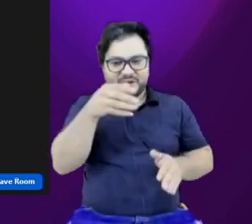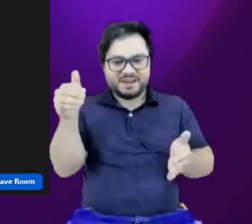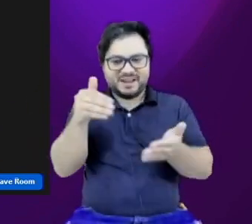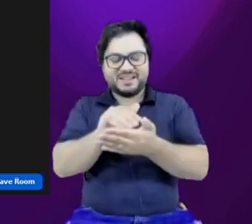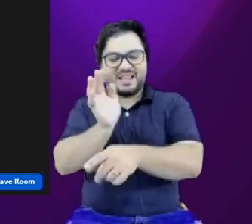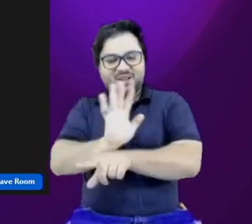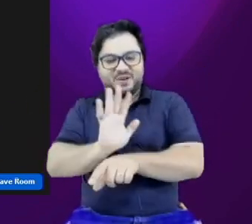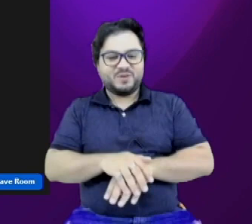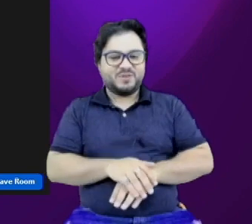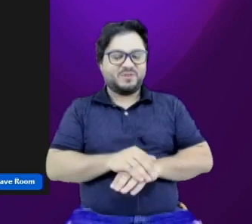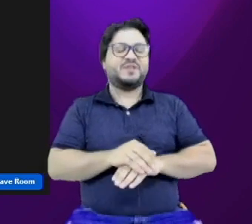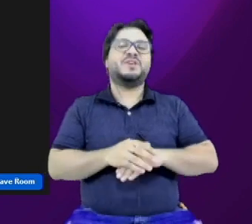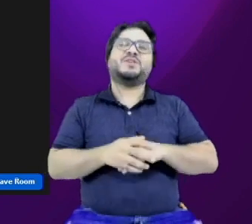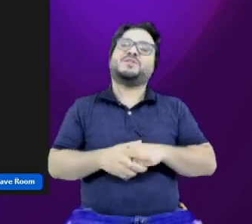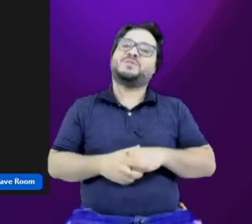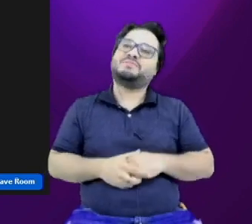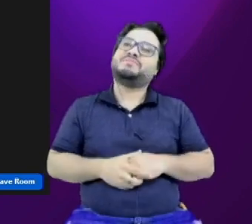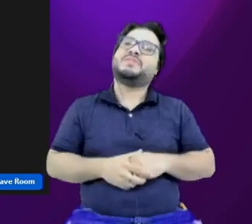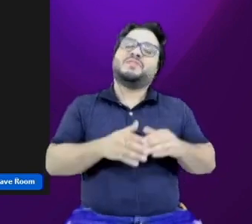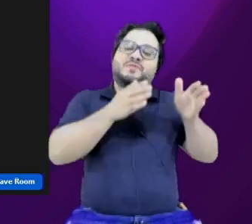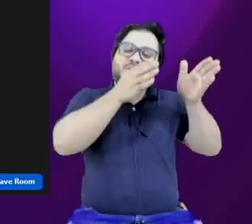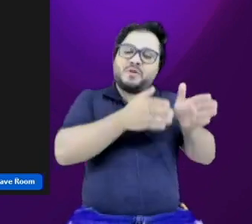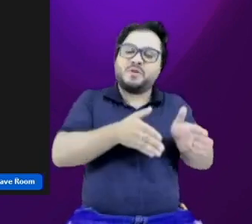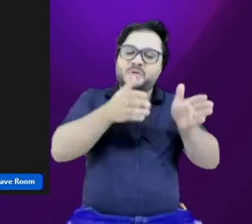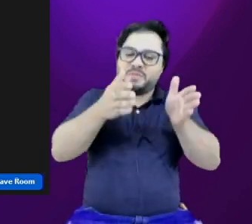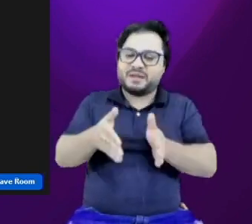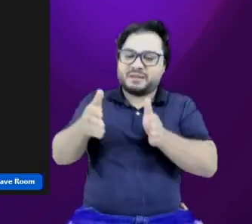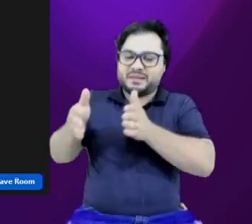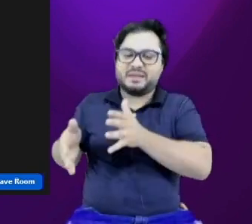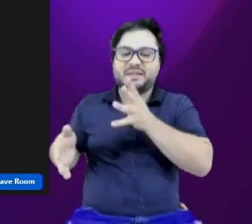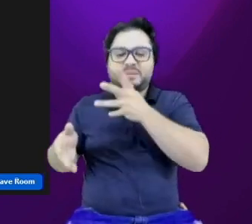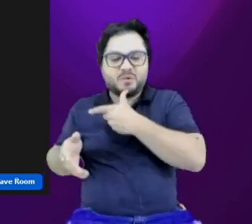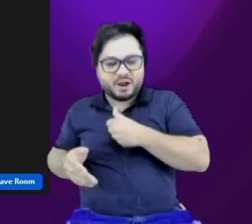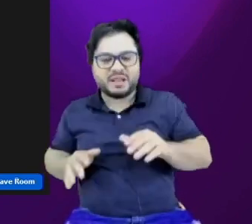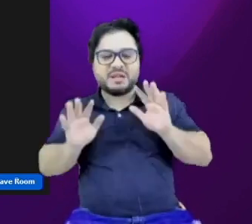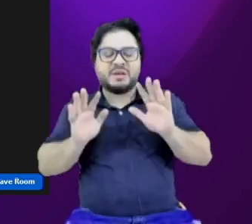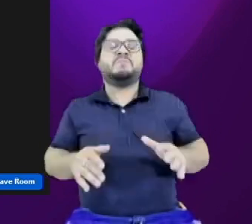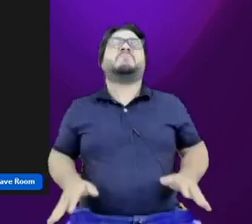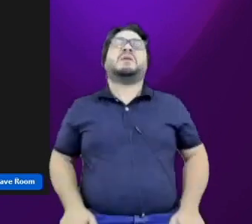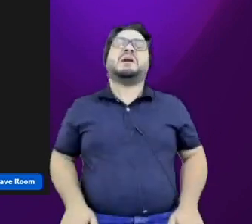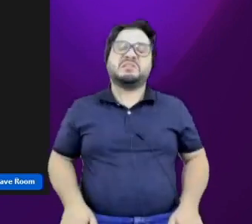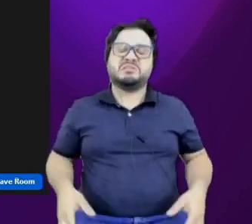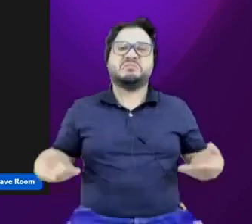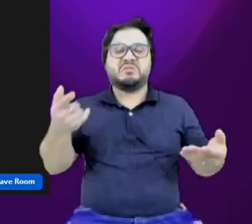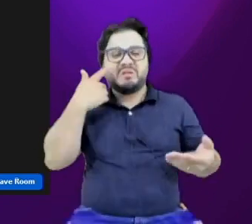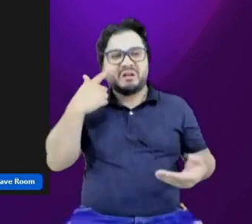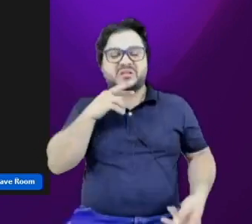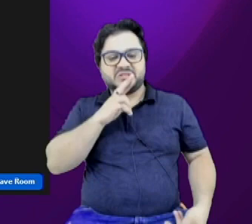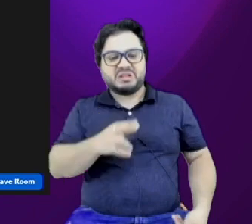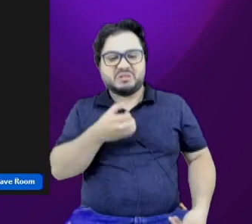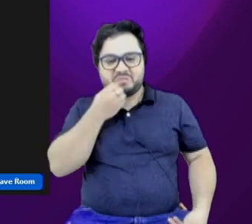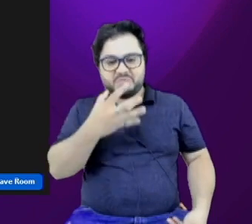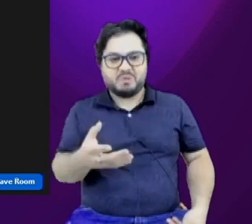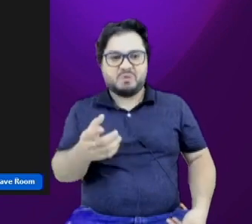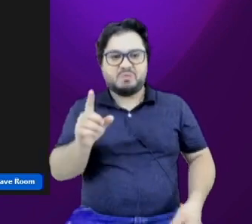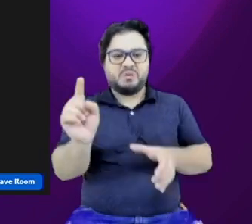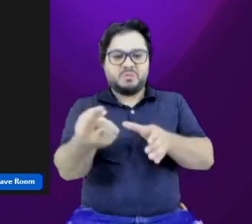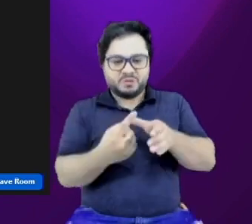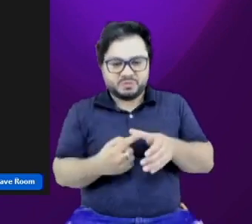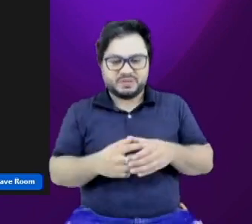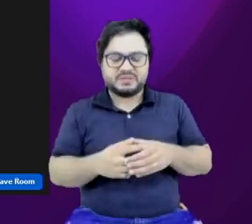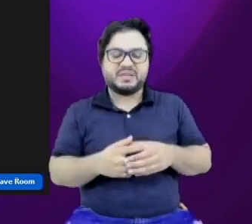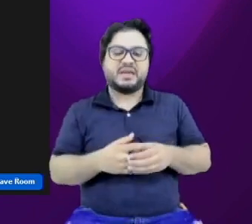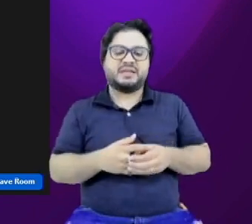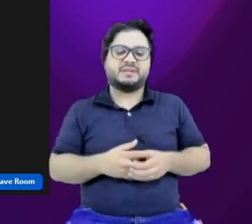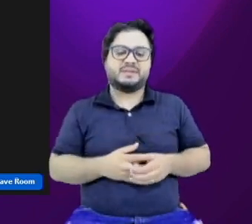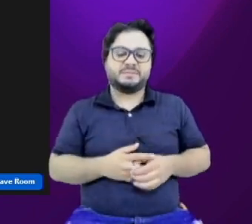né? Foi uma trilha, né, extensa, mas olha a entrega que a gente está fazendo hoje para os nossos pacientes, para o nosso corpo